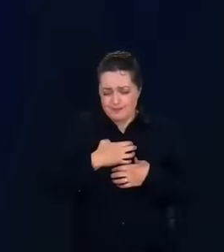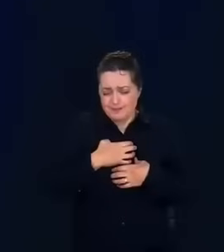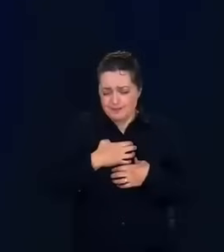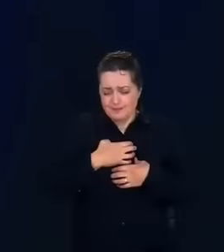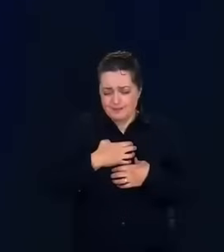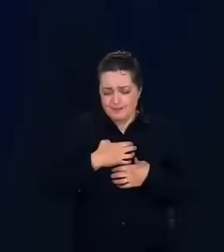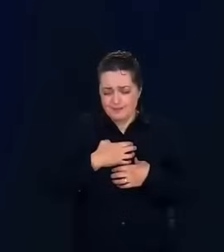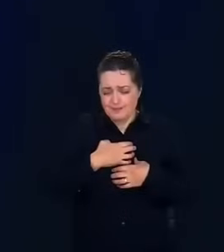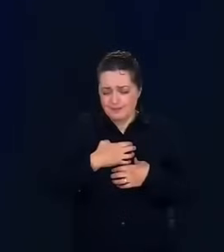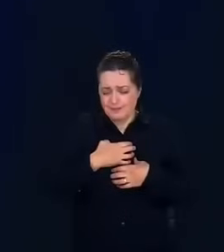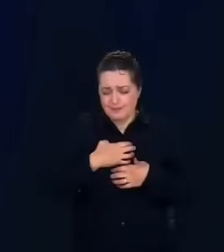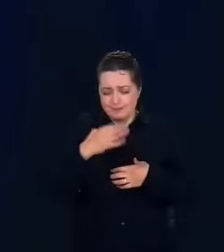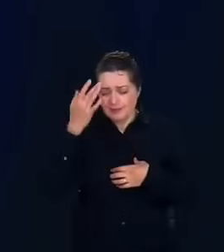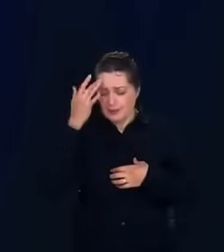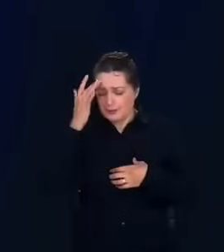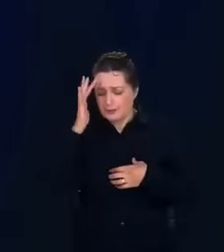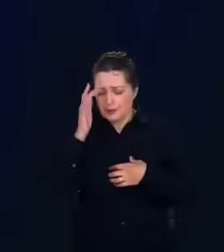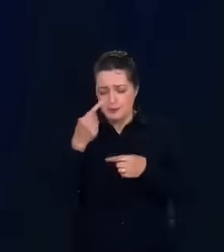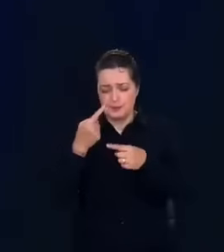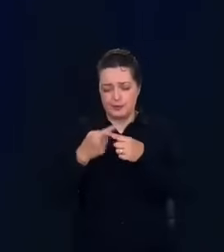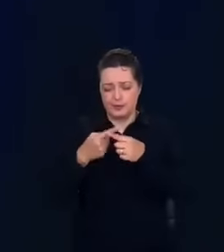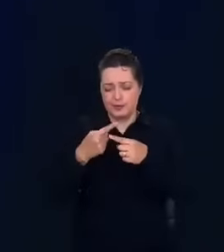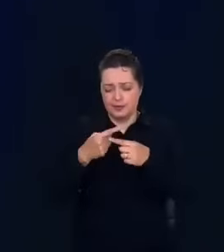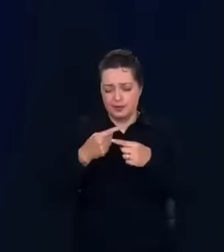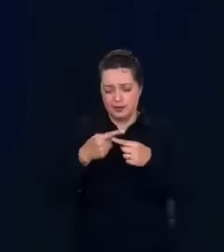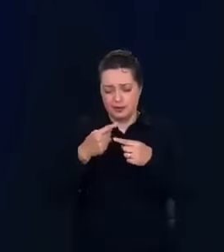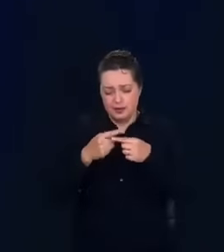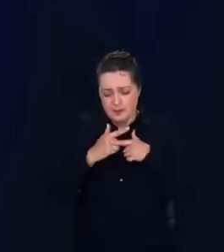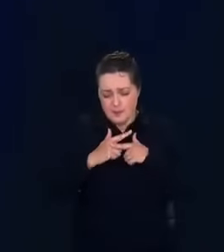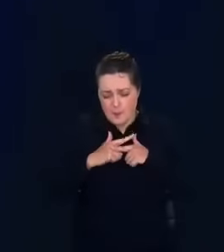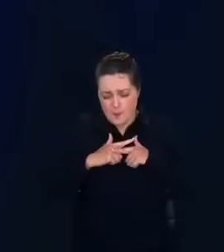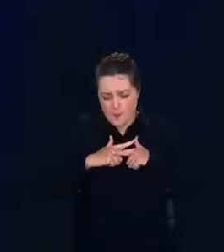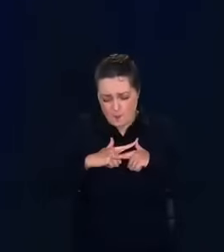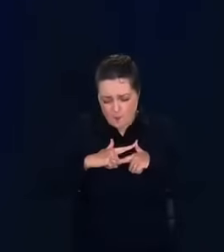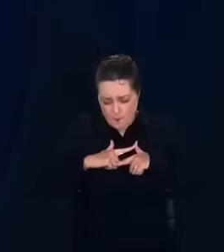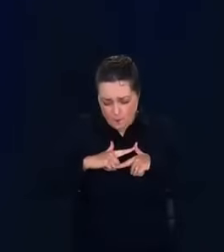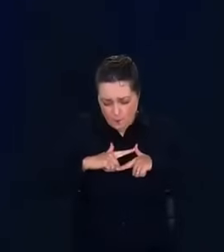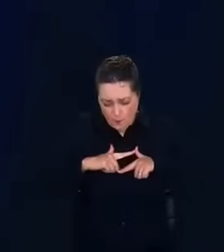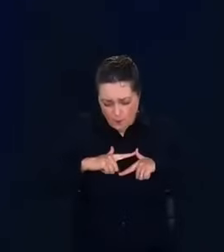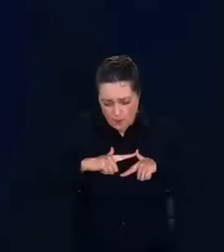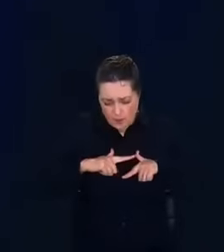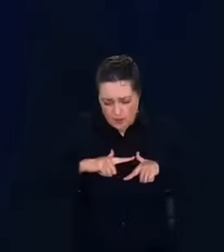para estar vazio assim.